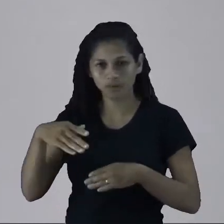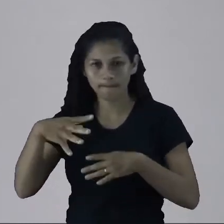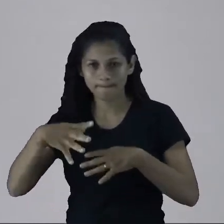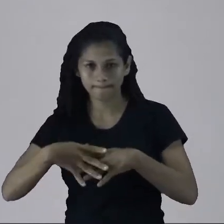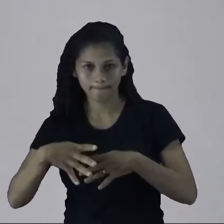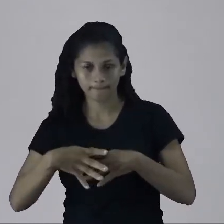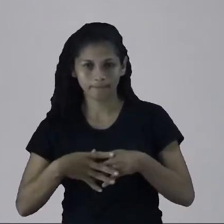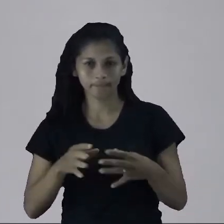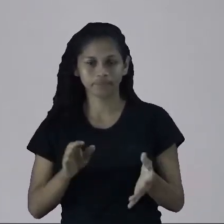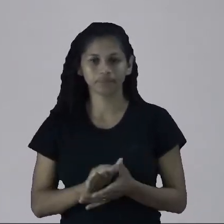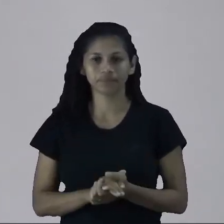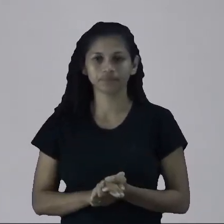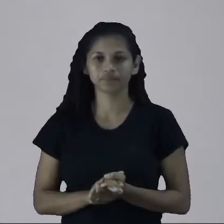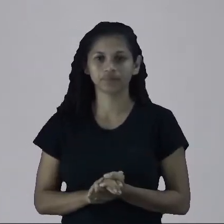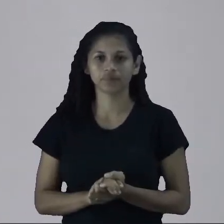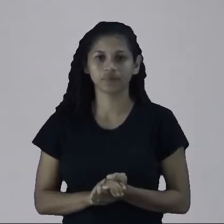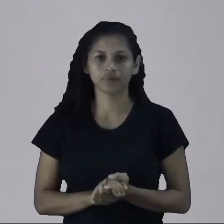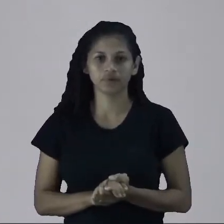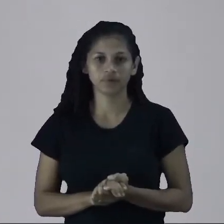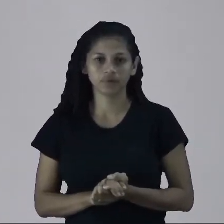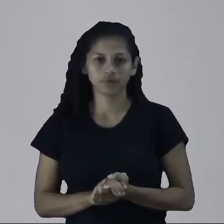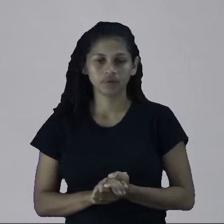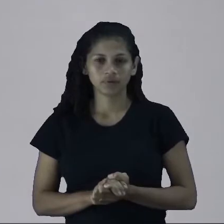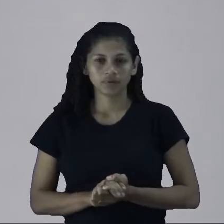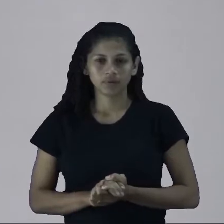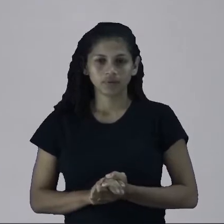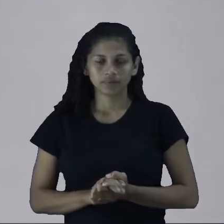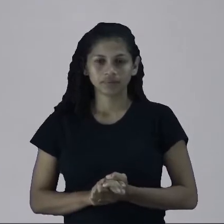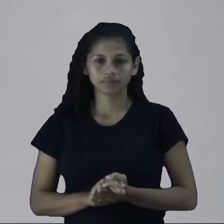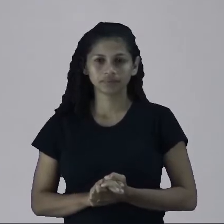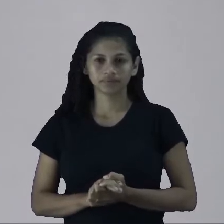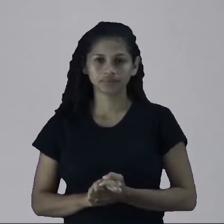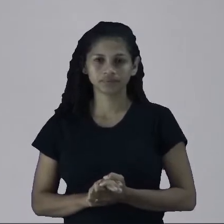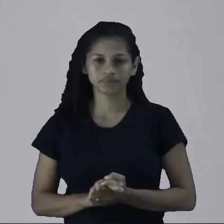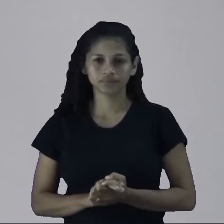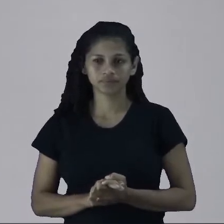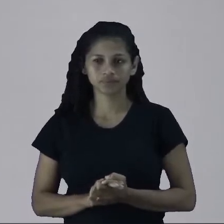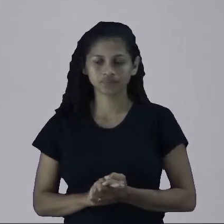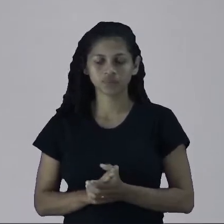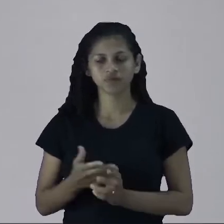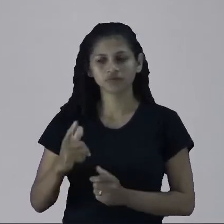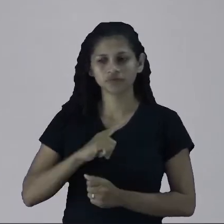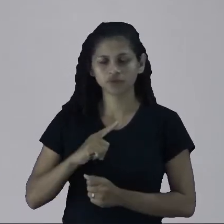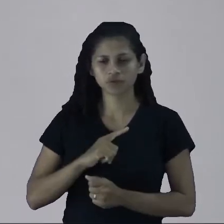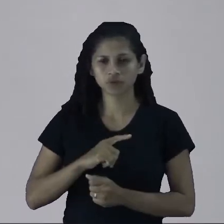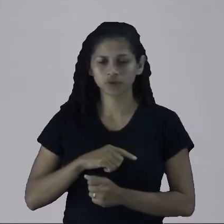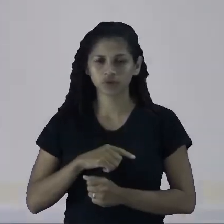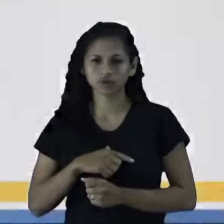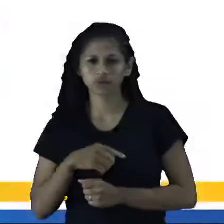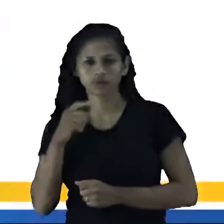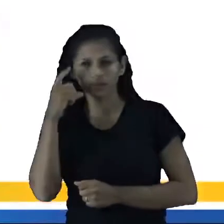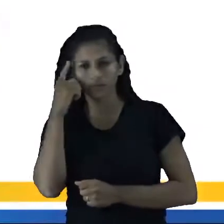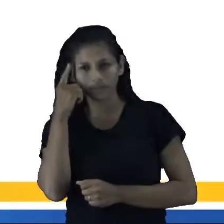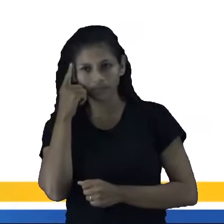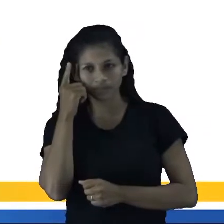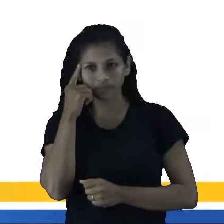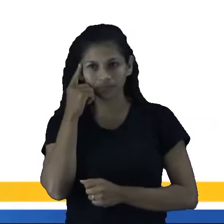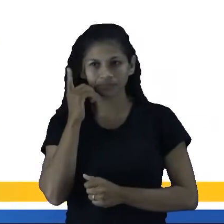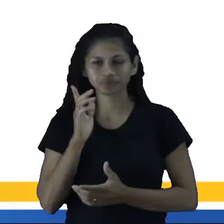babado é forte. Vamos ver então? Nesse caso aqui, para que você tenha noção a respeito